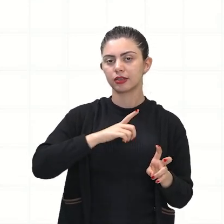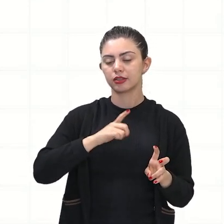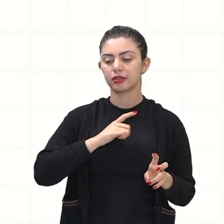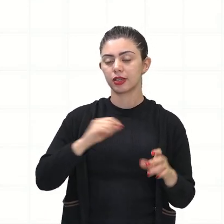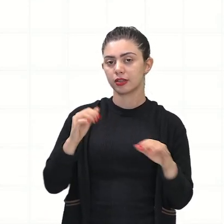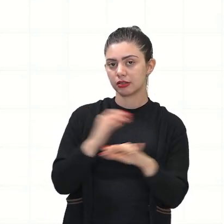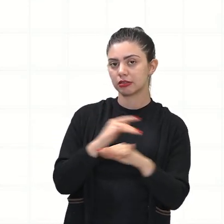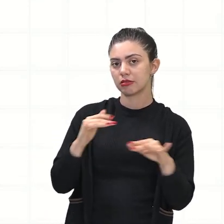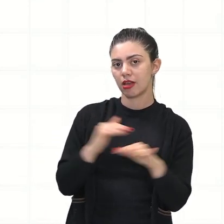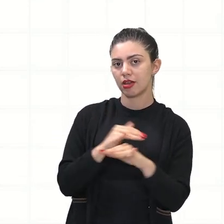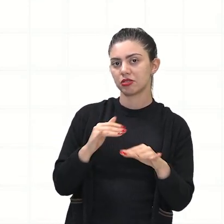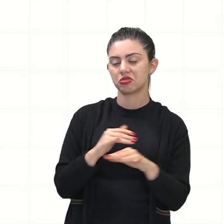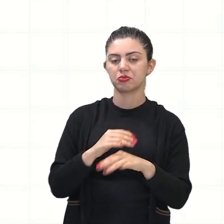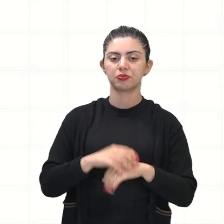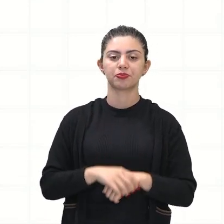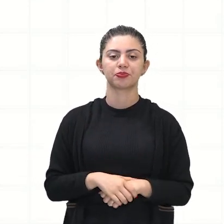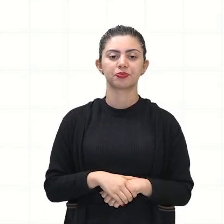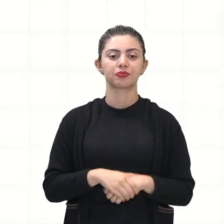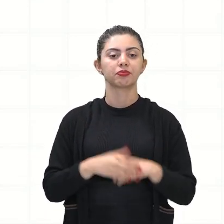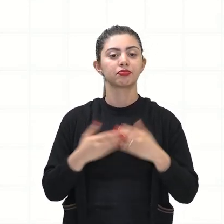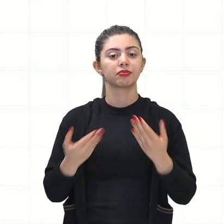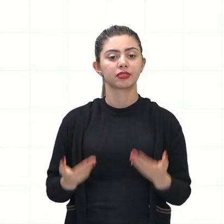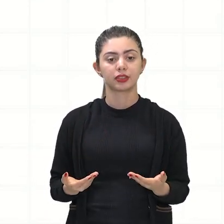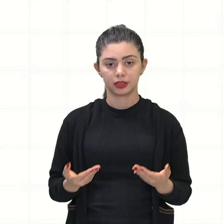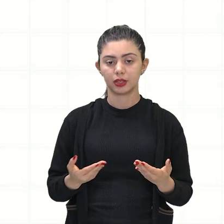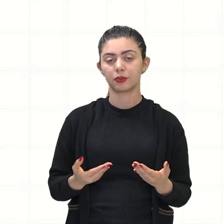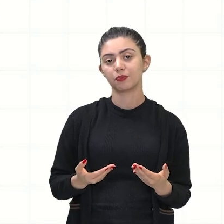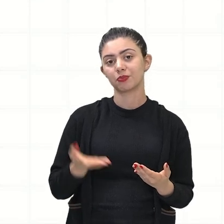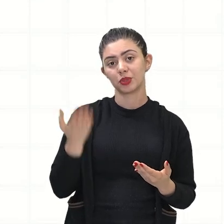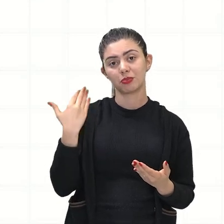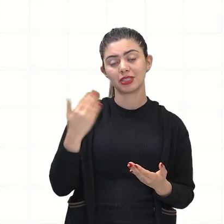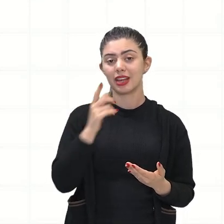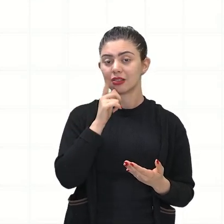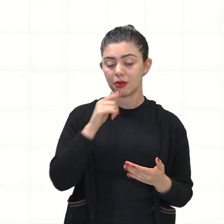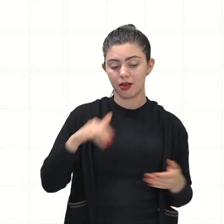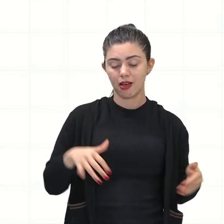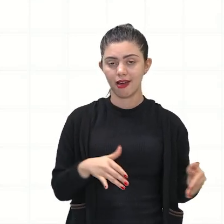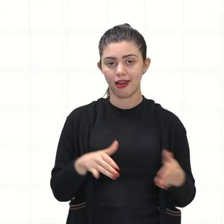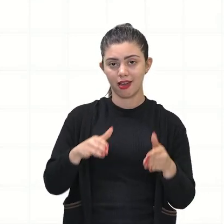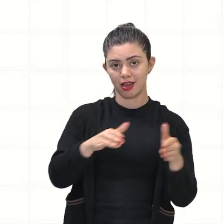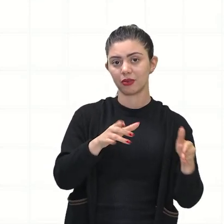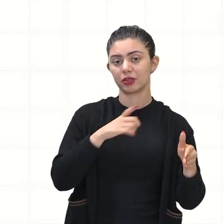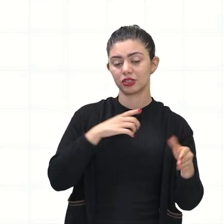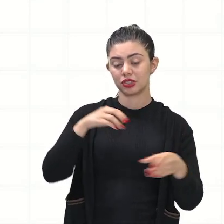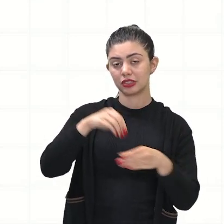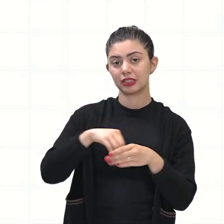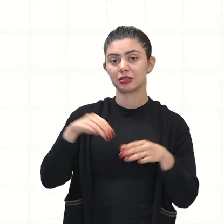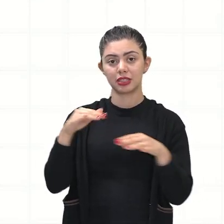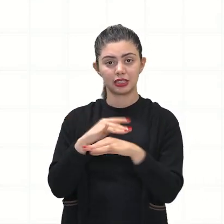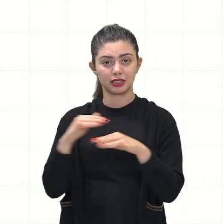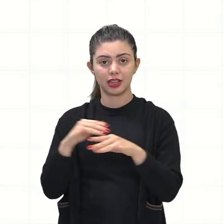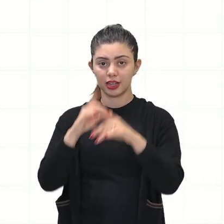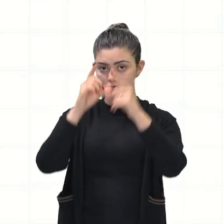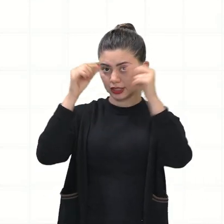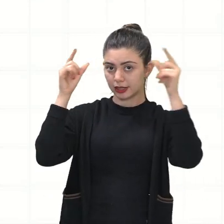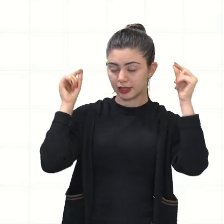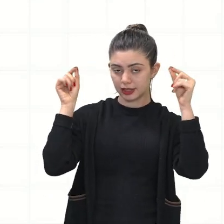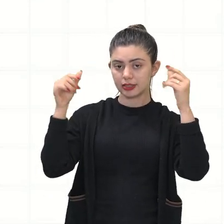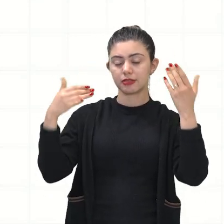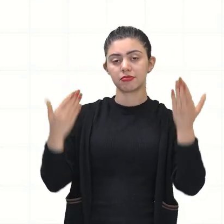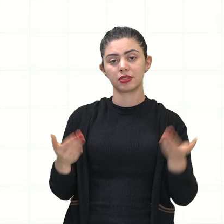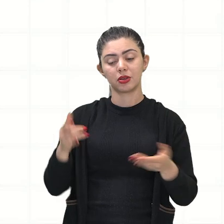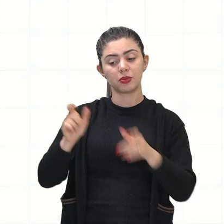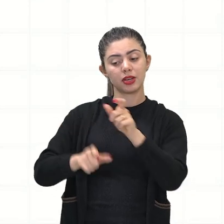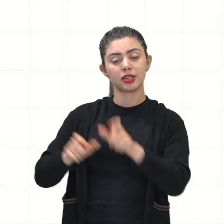da cidade. A ágora, que era um espaço dentro da cidade, da polis grega, era um lugar onde